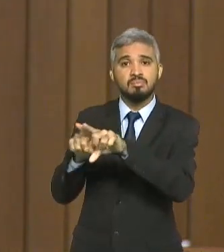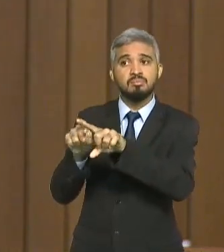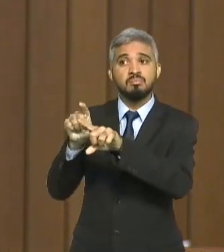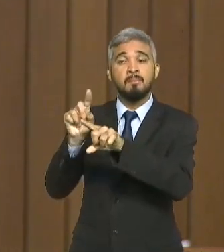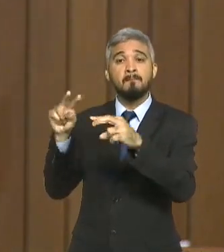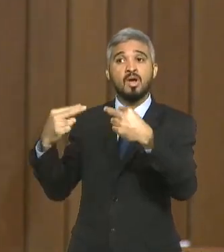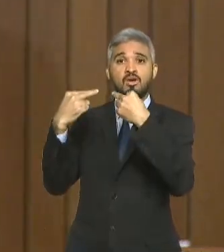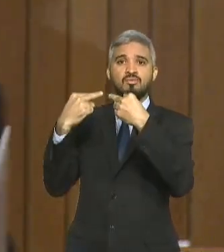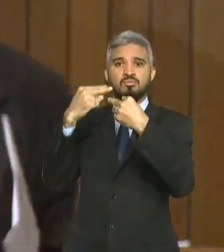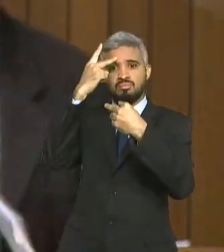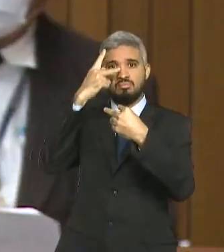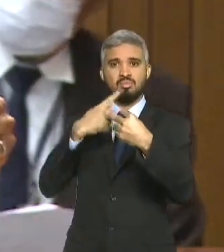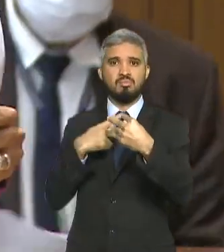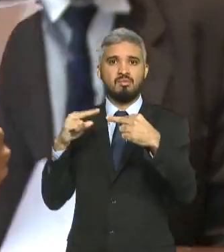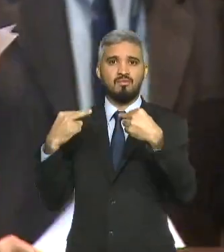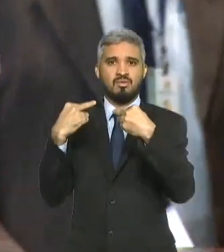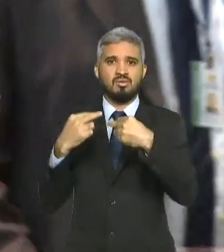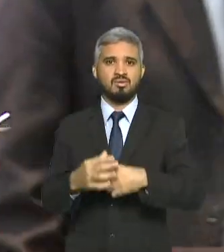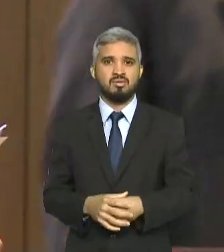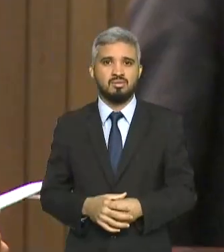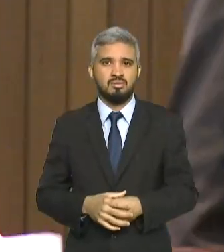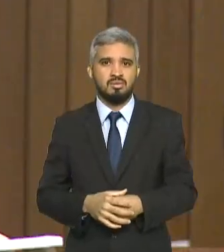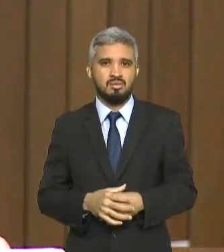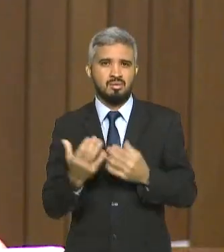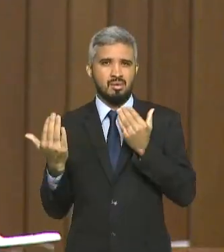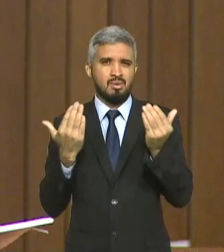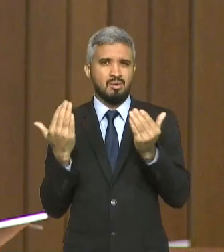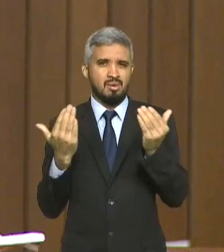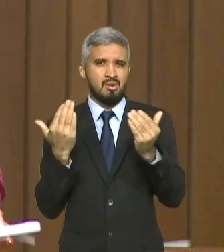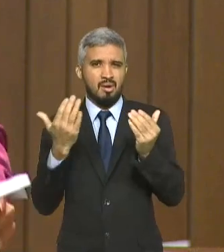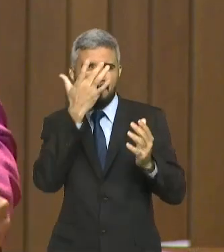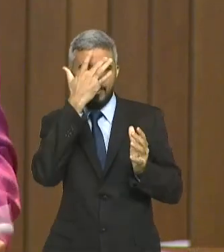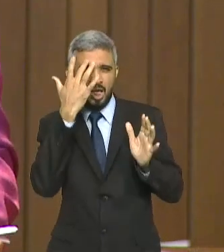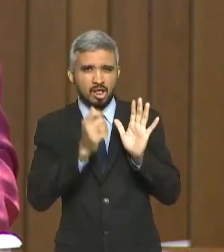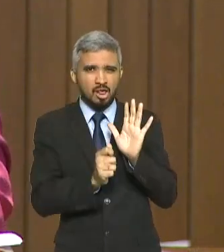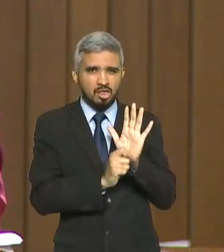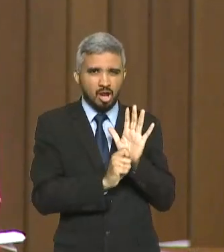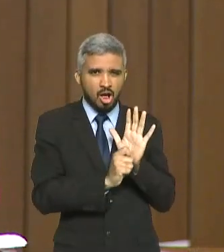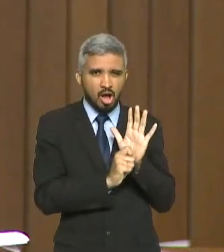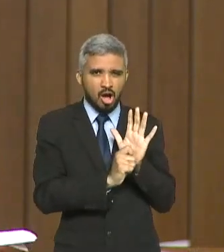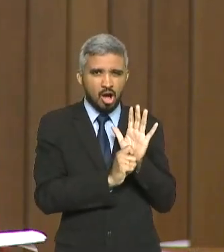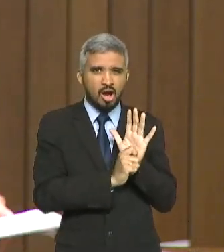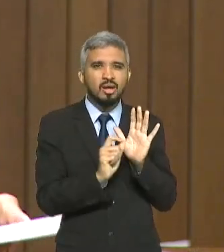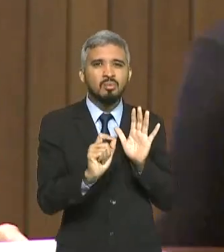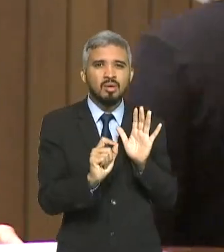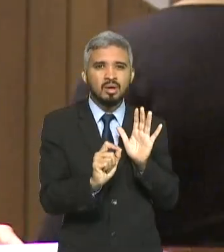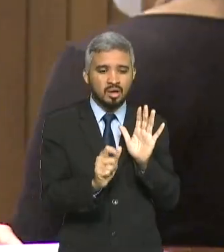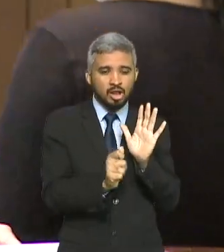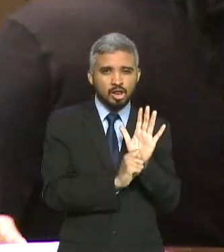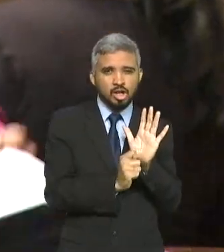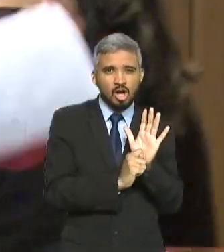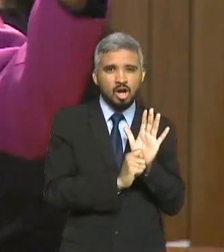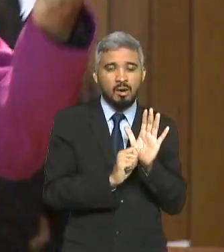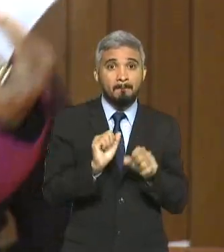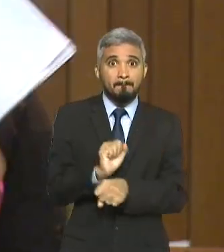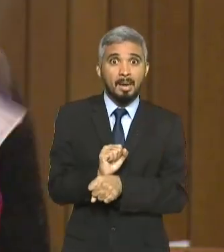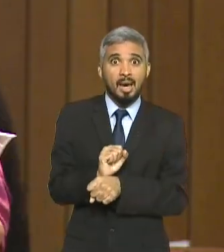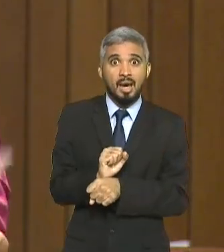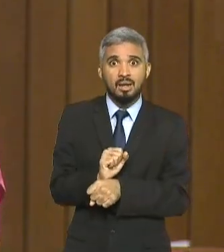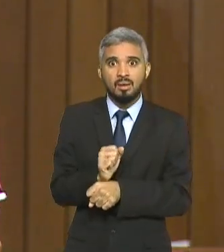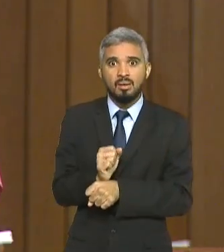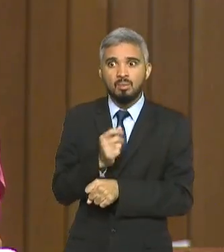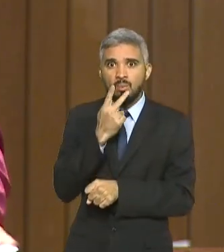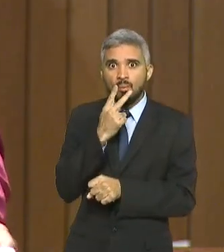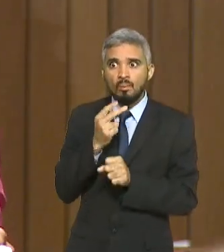é aquela coisa, é como se fosse um drogado. O que é que acontece? Quando o drogado deixa de usar a droga, ele começa a ter crise de abstinência. Tem gente que, quando